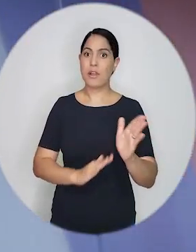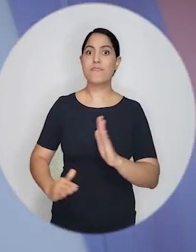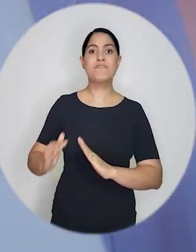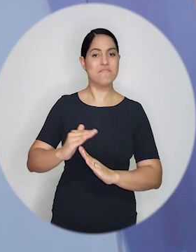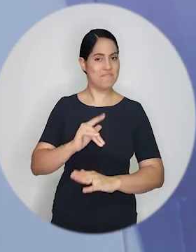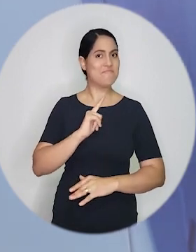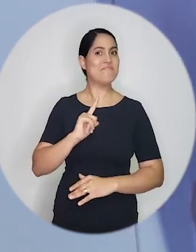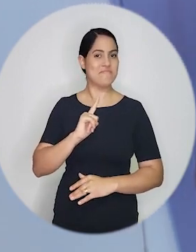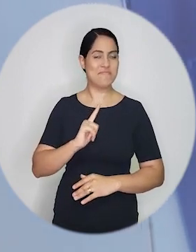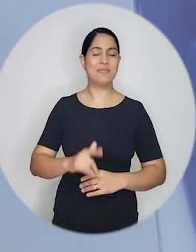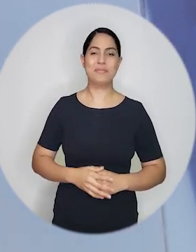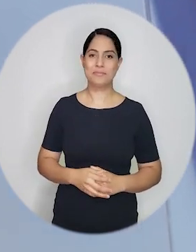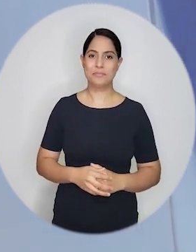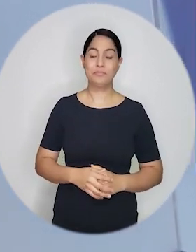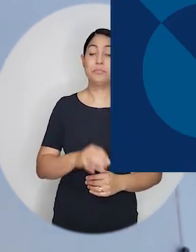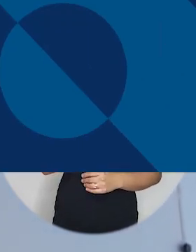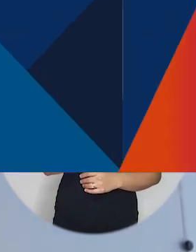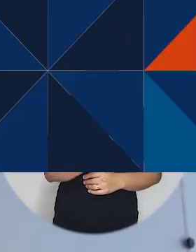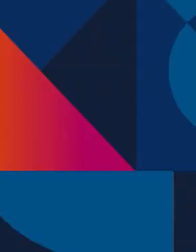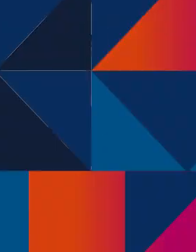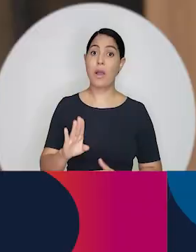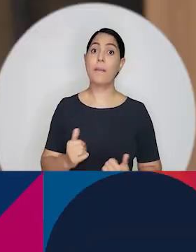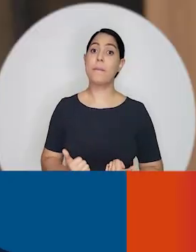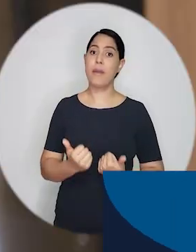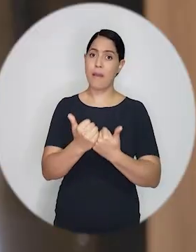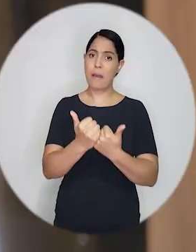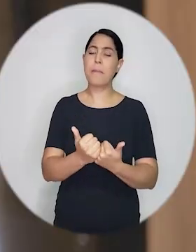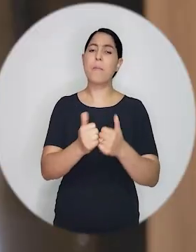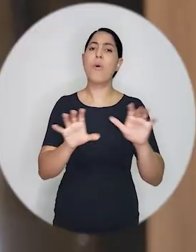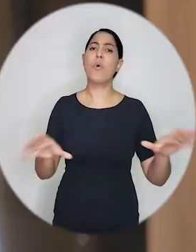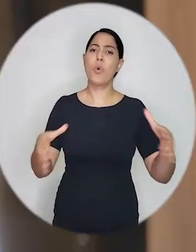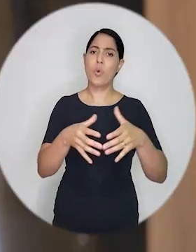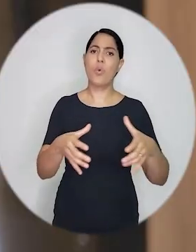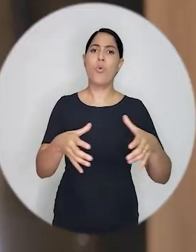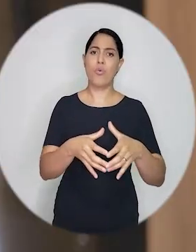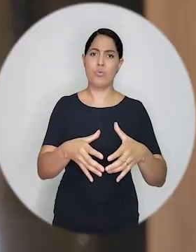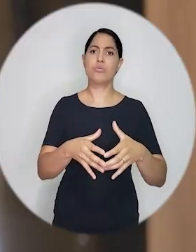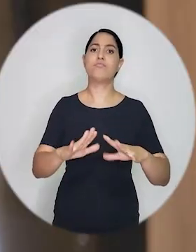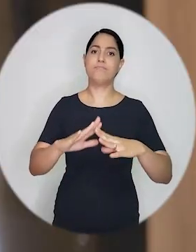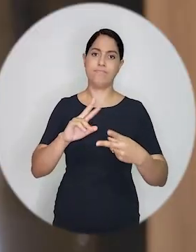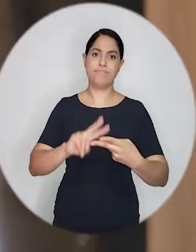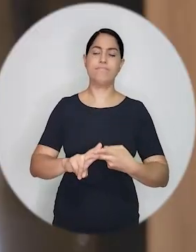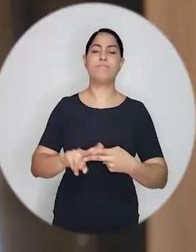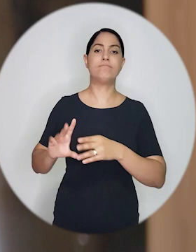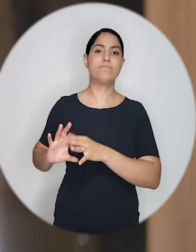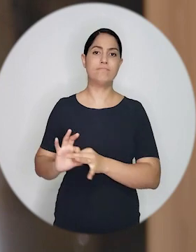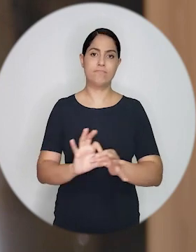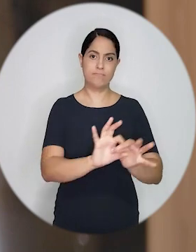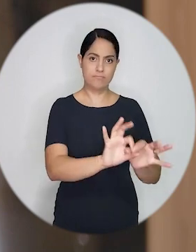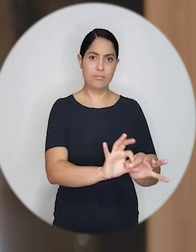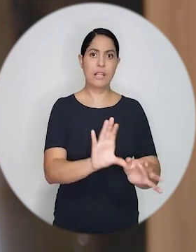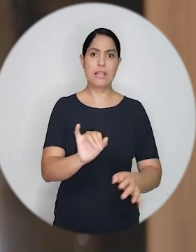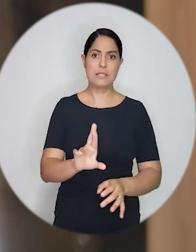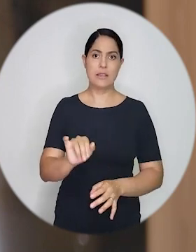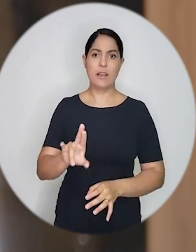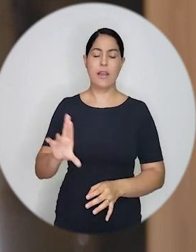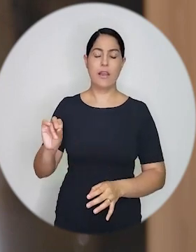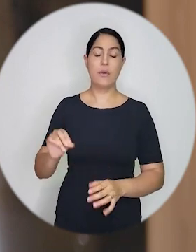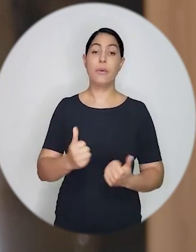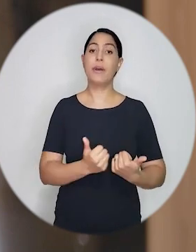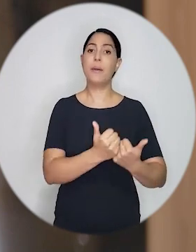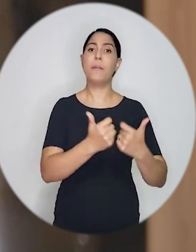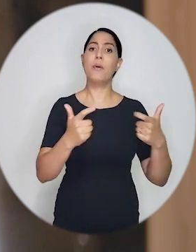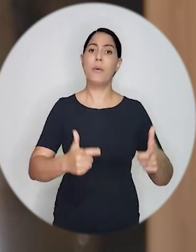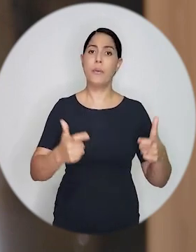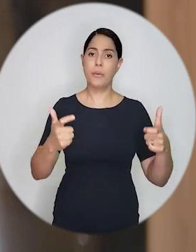também conta com acessibilidade para todos. A Ordem dos Advogados do Brasil apoia mutirões carcerários e ofereceu suporte